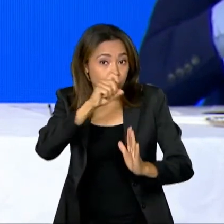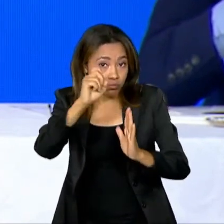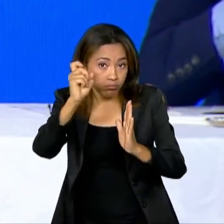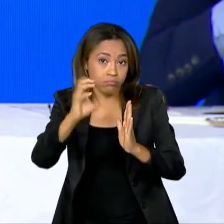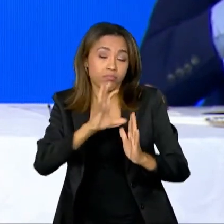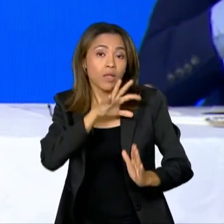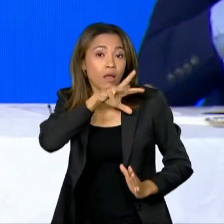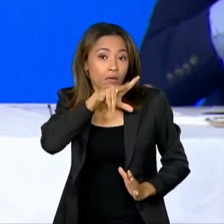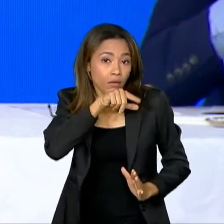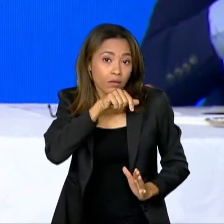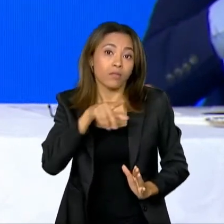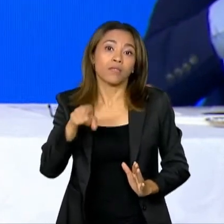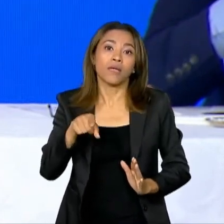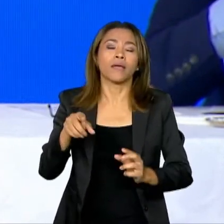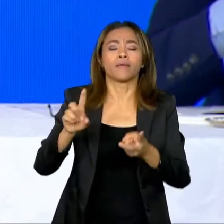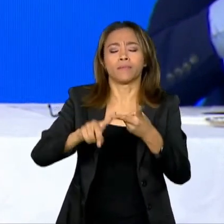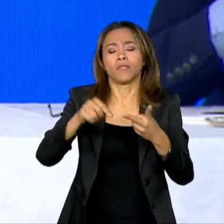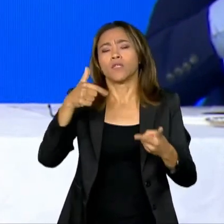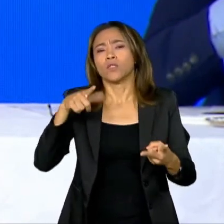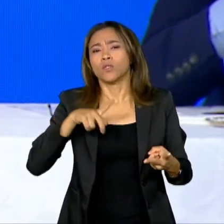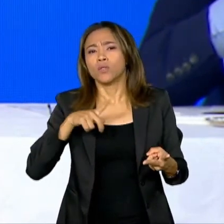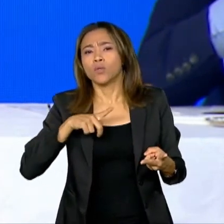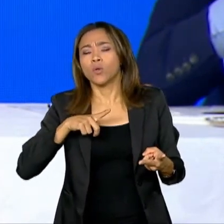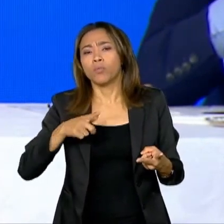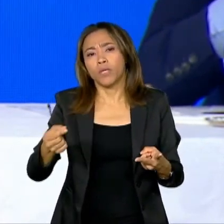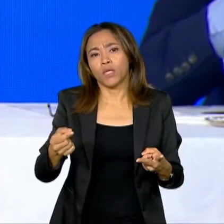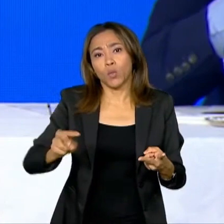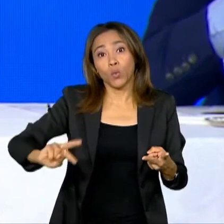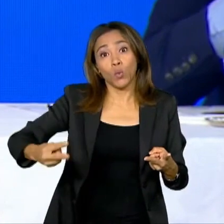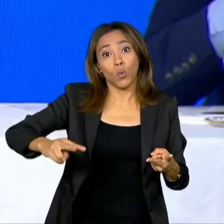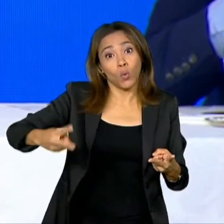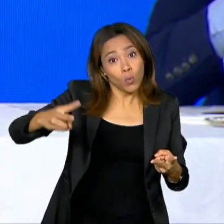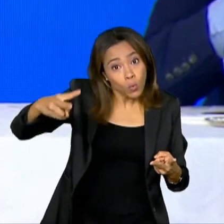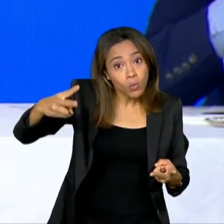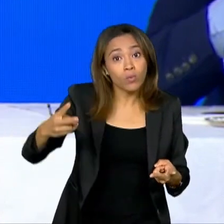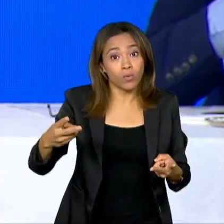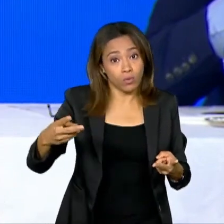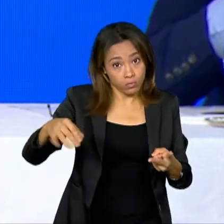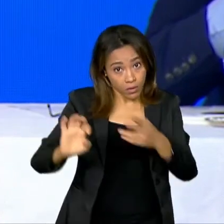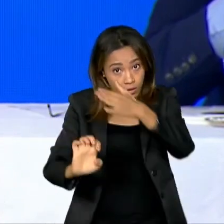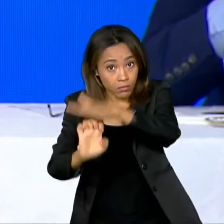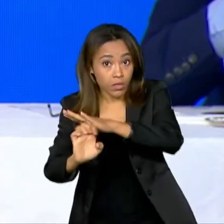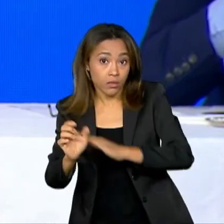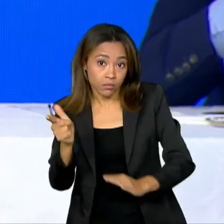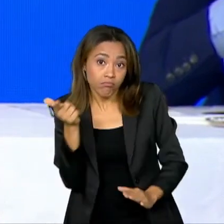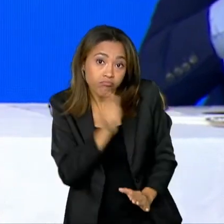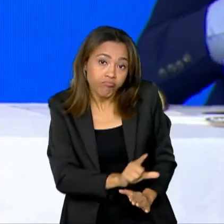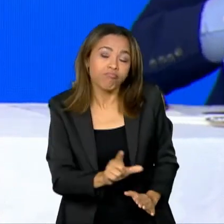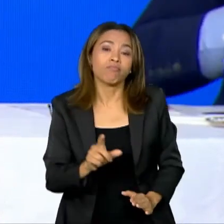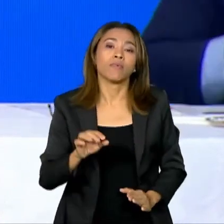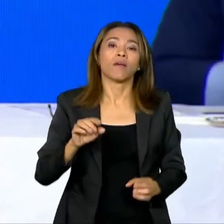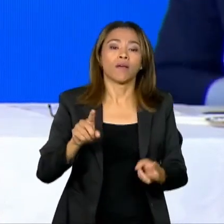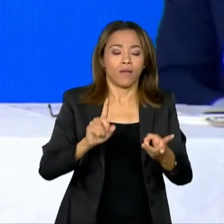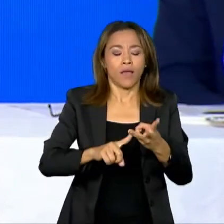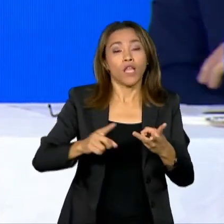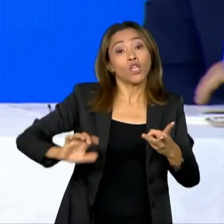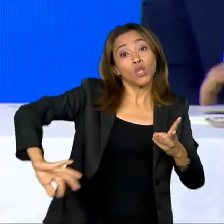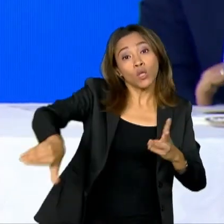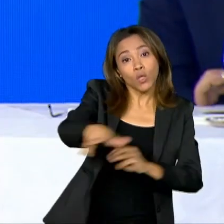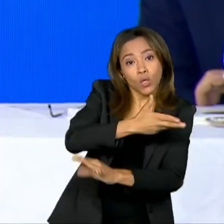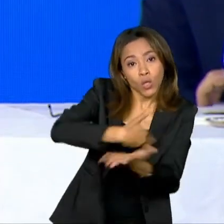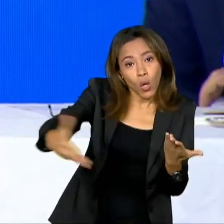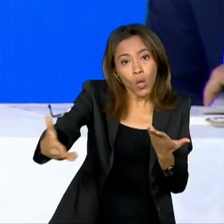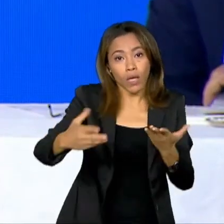contribuição social sobre lucro líquido, dizendo, renove o parque industrial, troque as